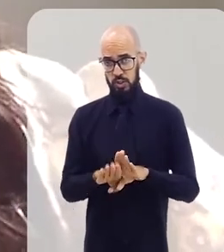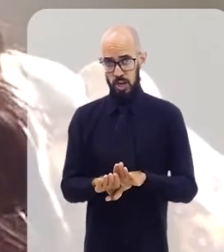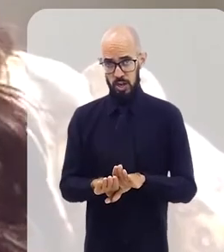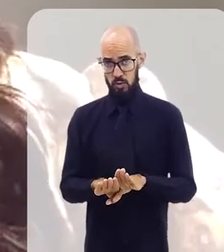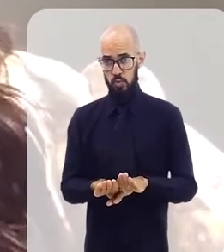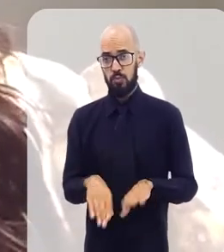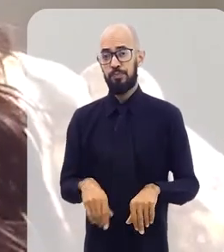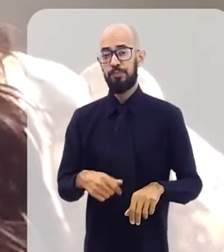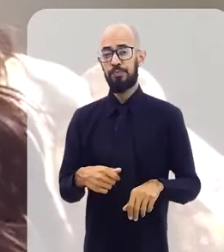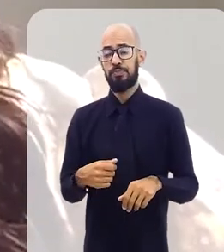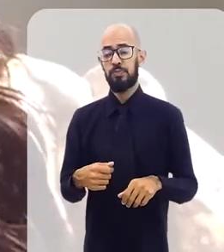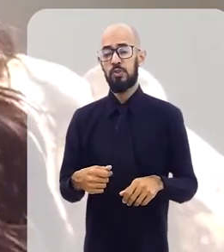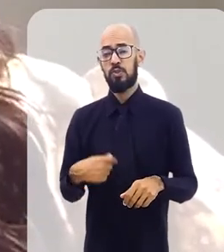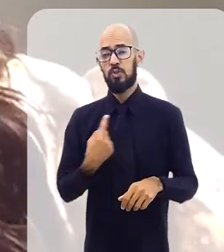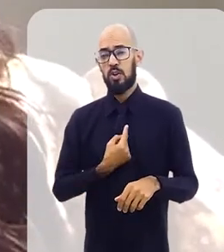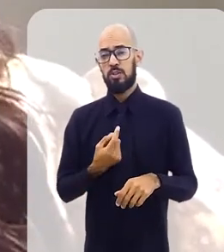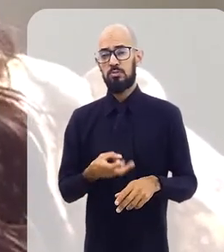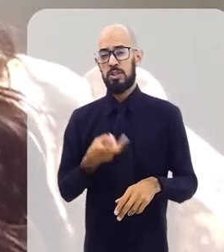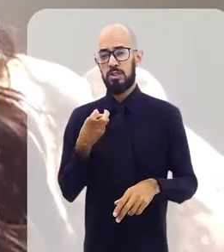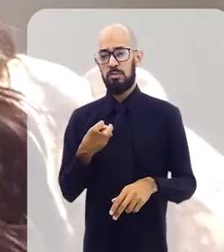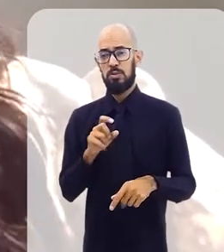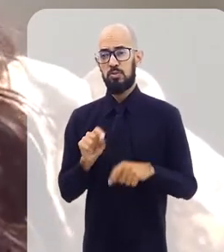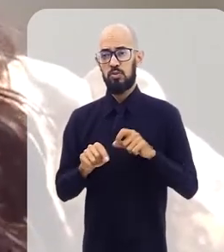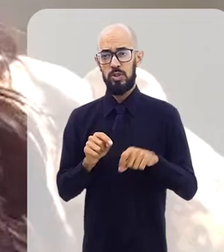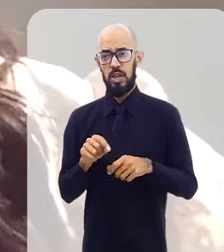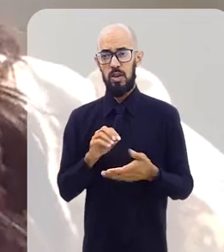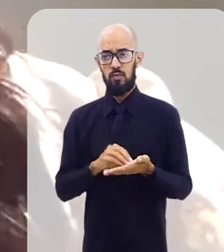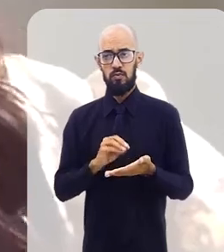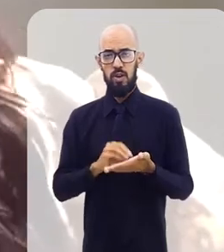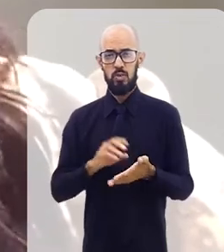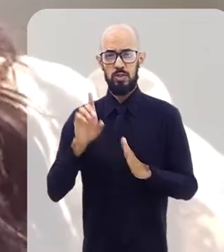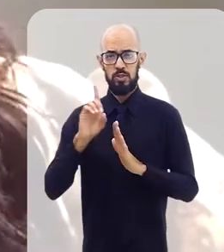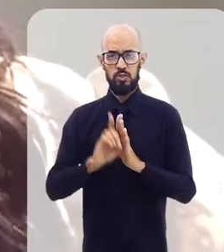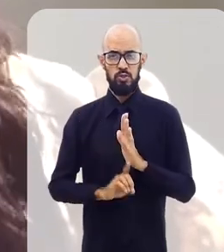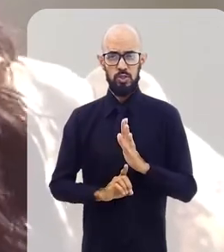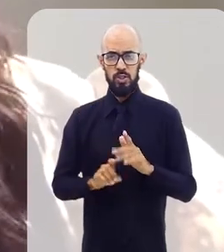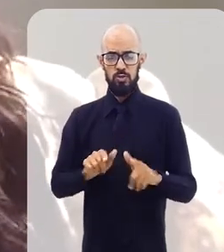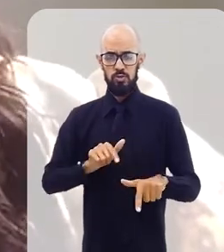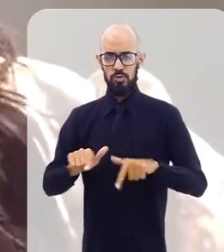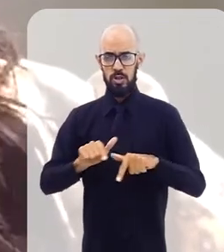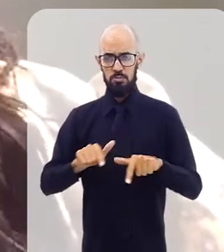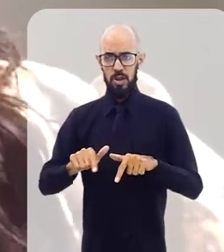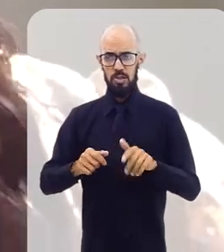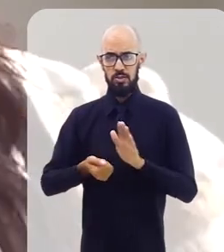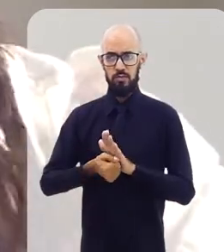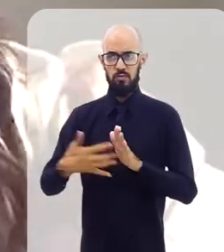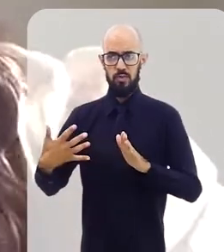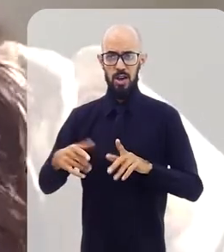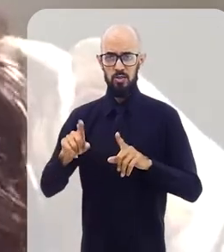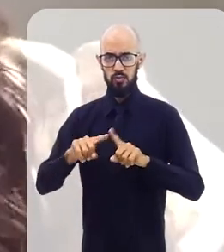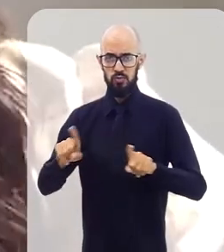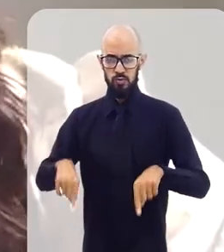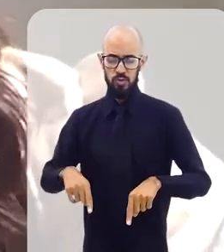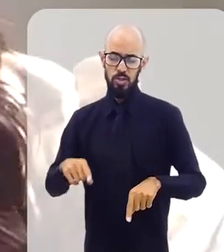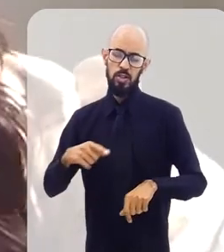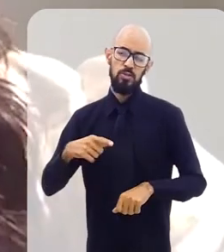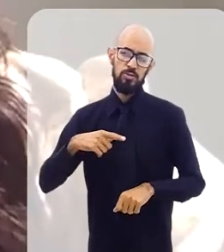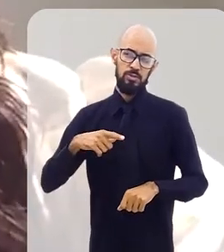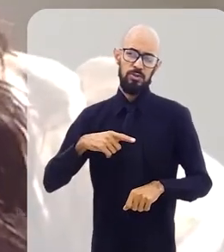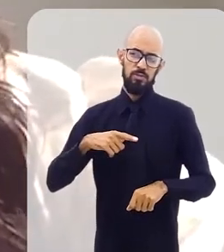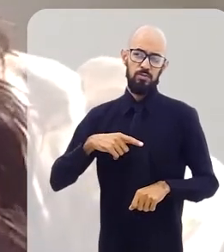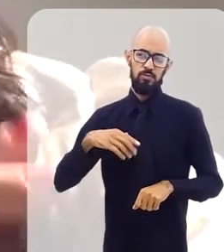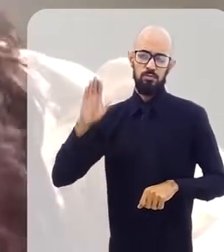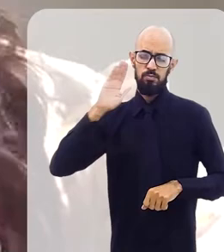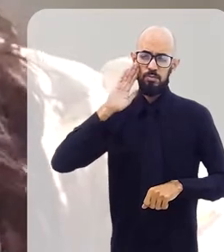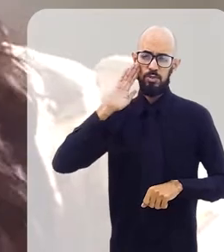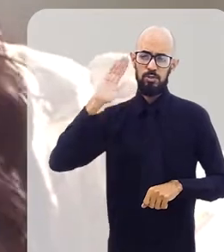evidente ainda a questão da falta de direitos, né, trabalhistas, que muitos dos funcionários, né, das pessoas que trabalham para